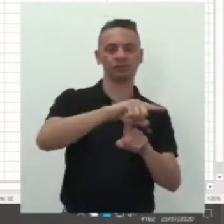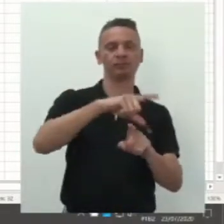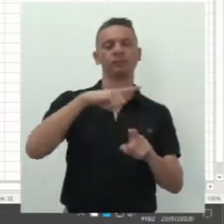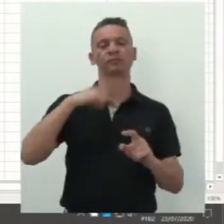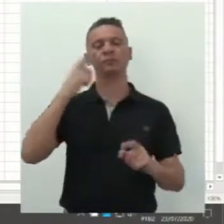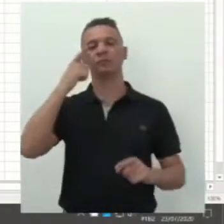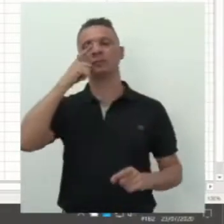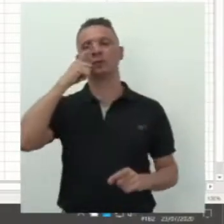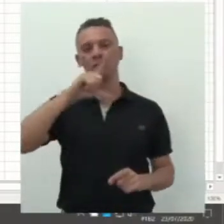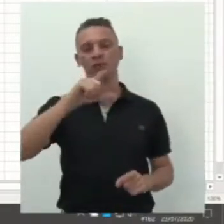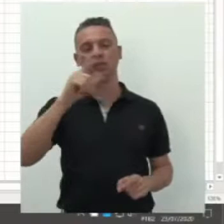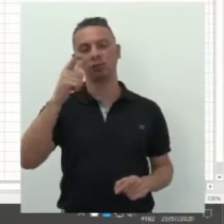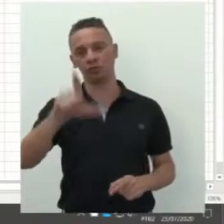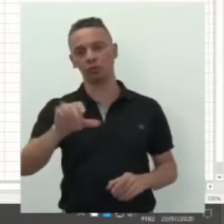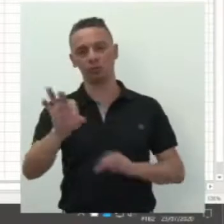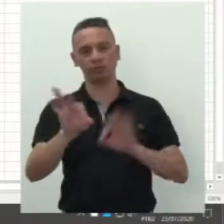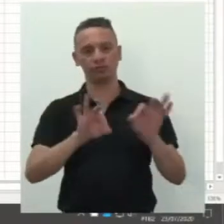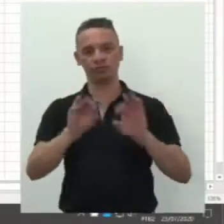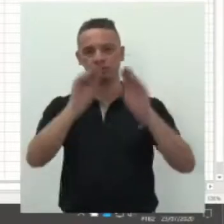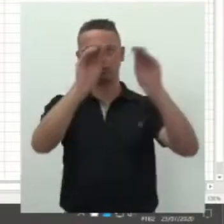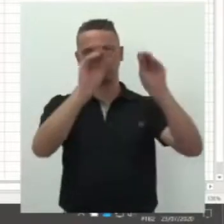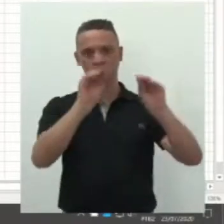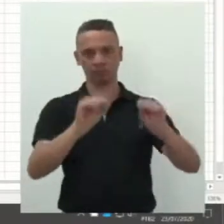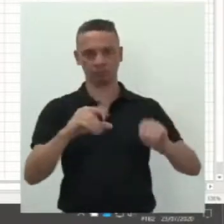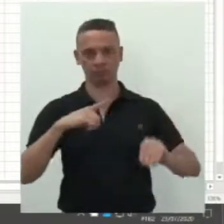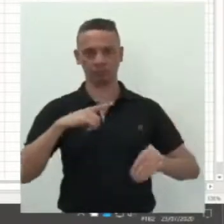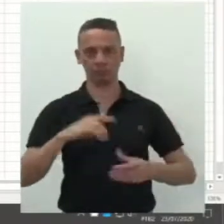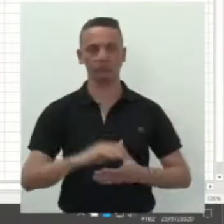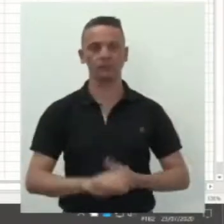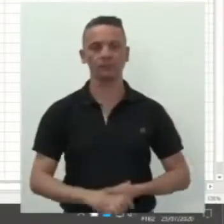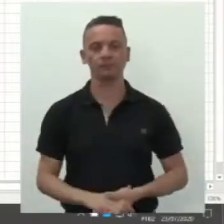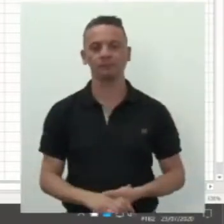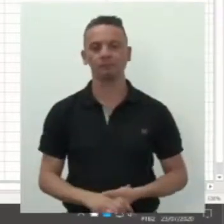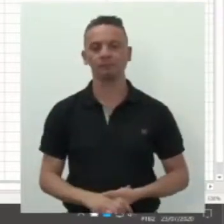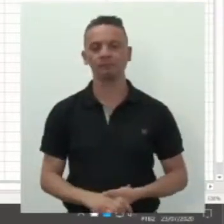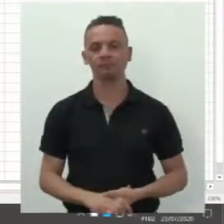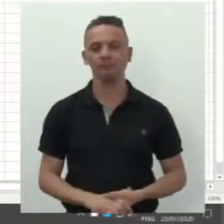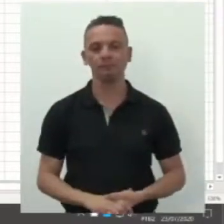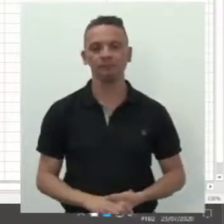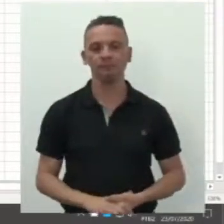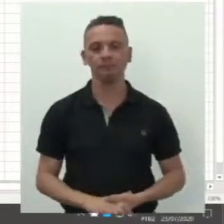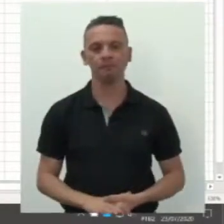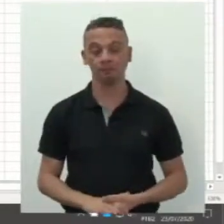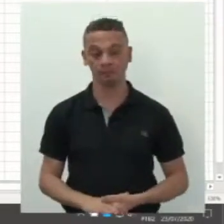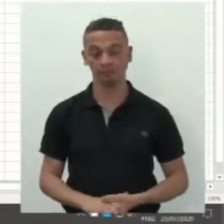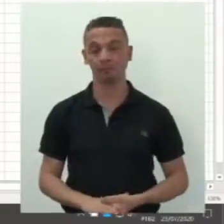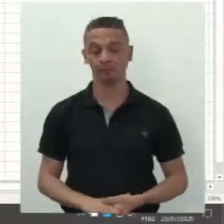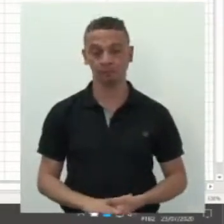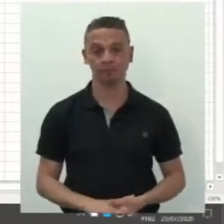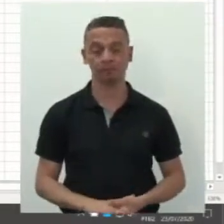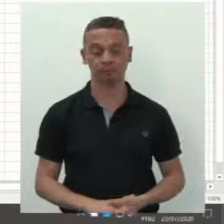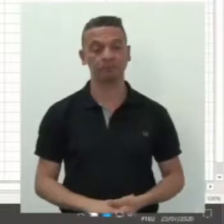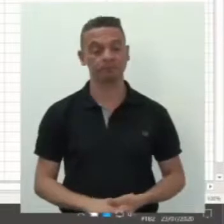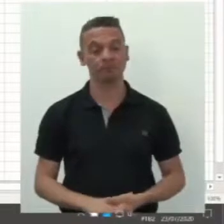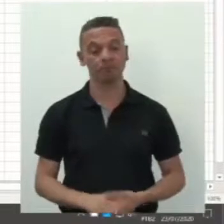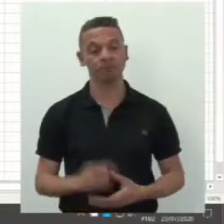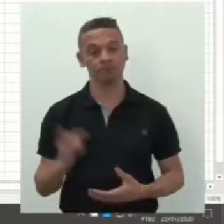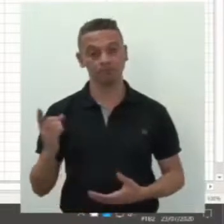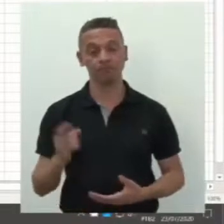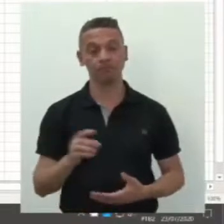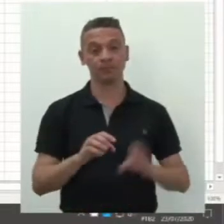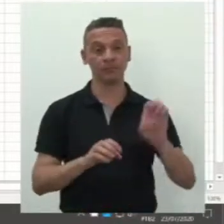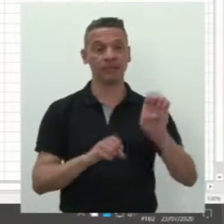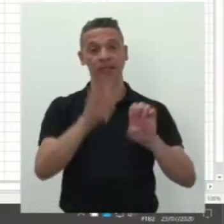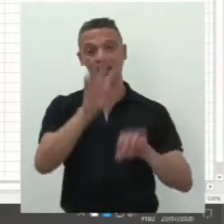aí desfazer a ação que eu fiz anteriormente, tá? Então, basicamente o Excel